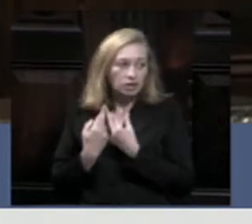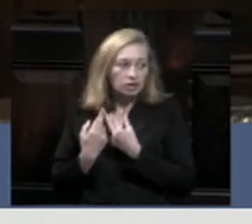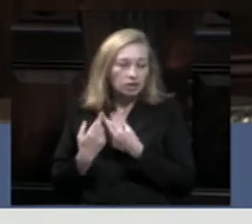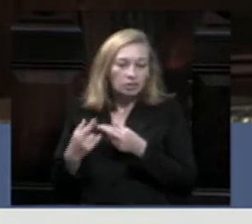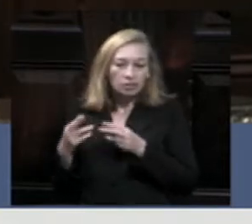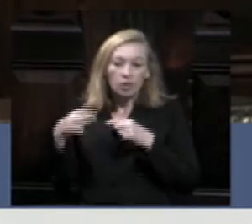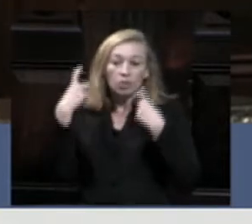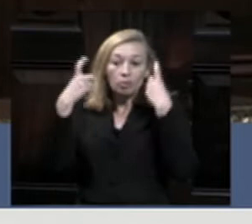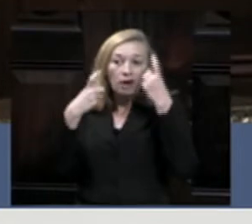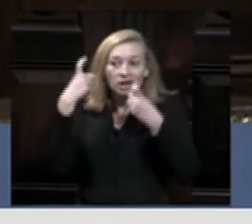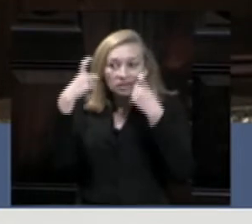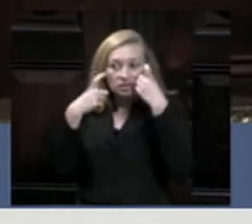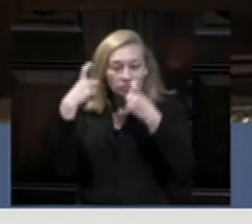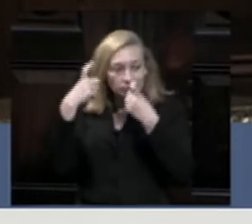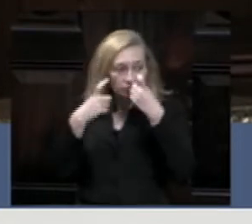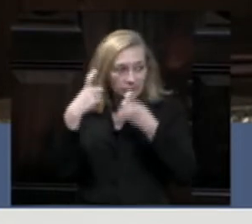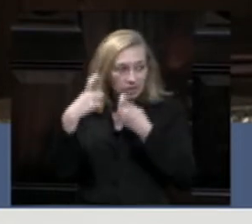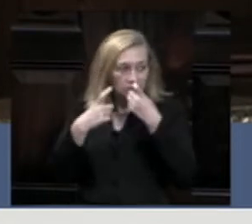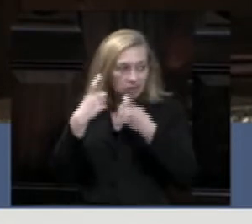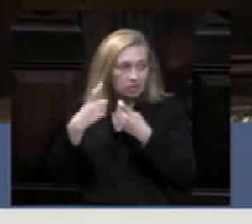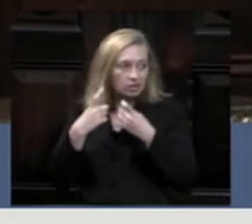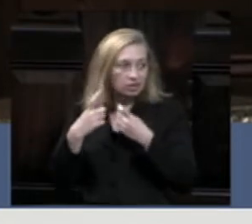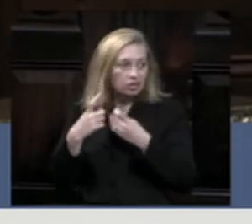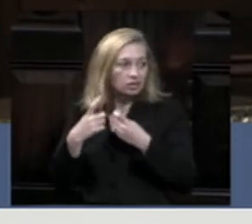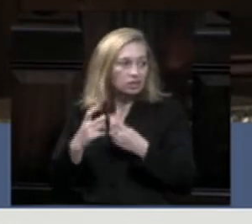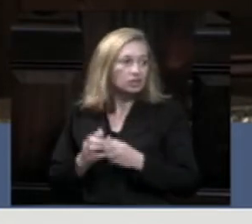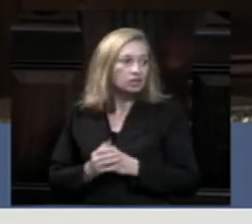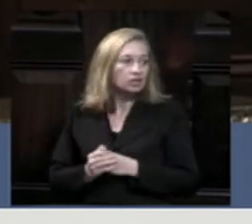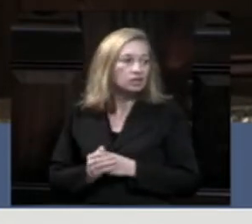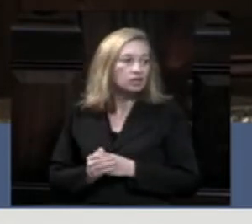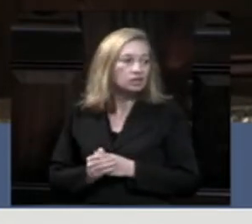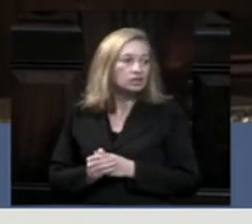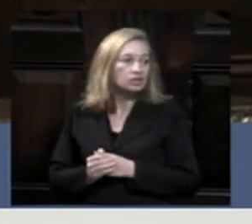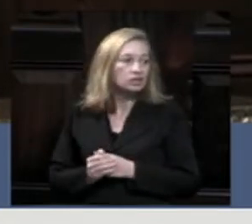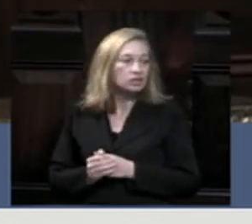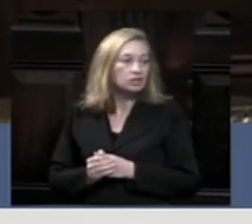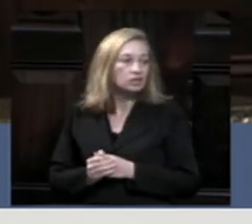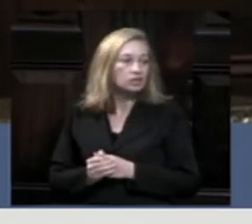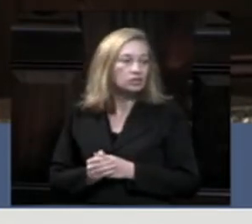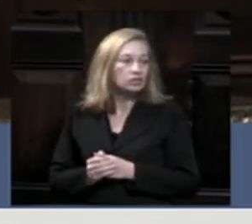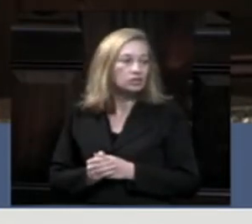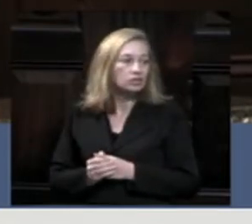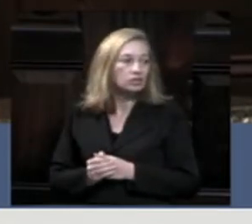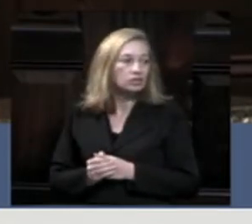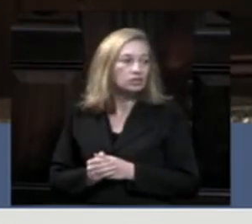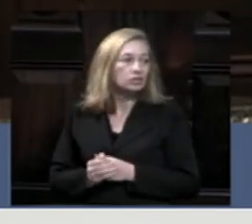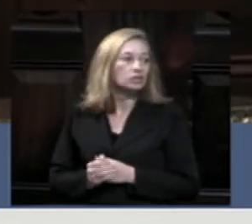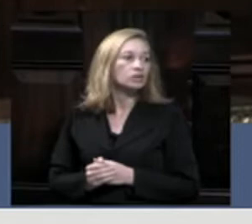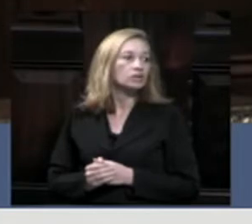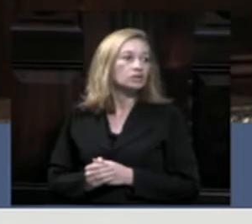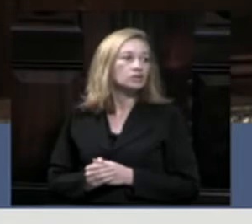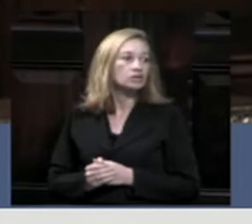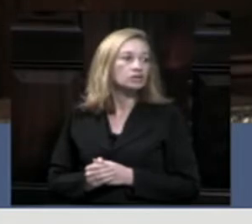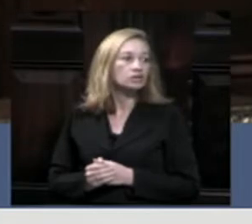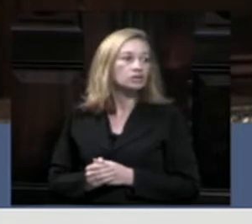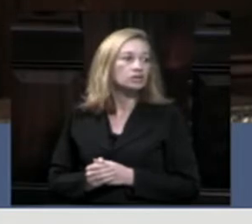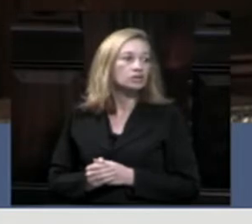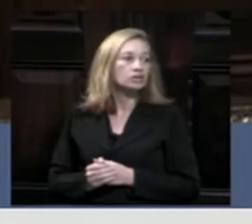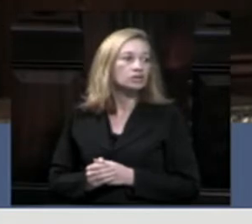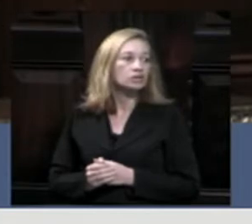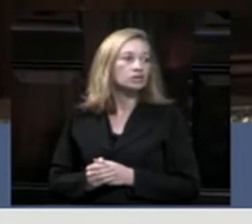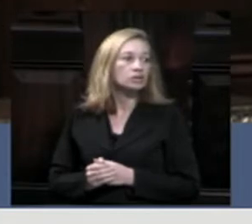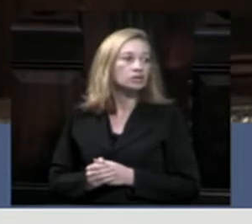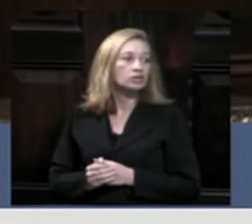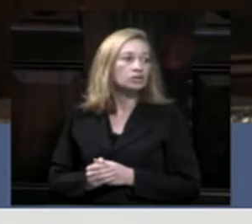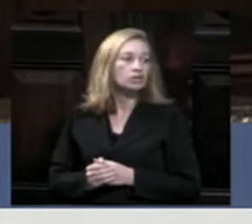preocupada com a delimitação do Parque da